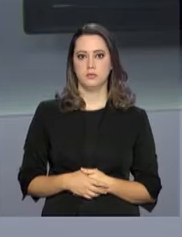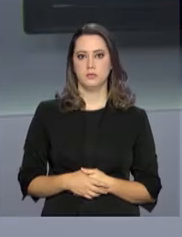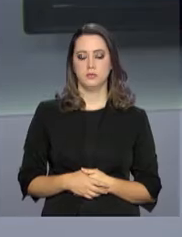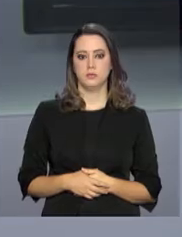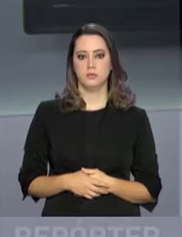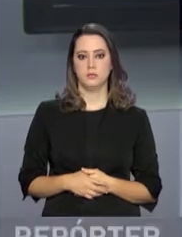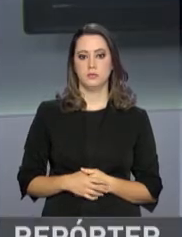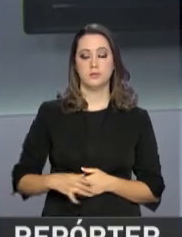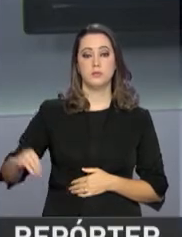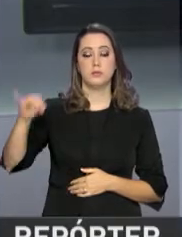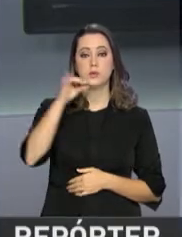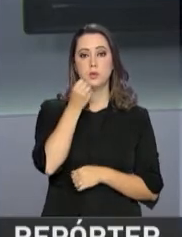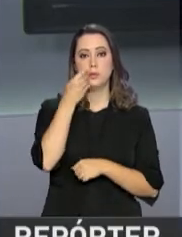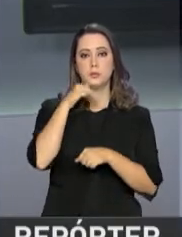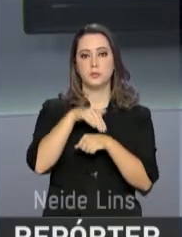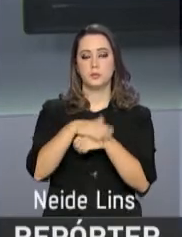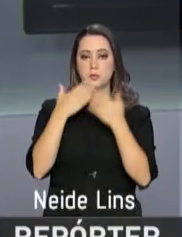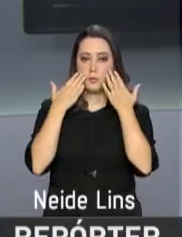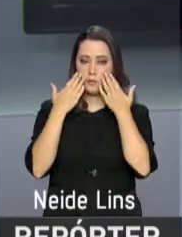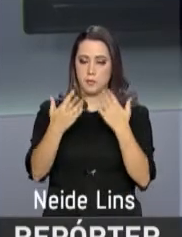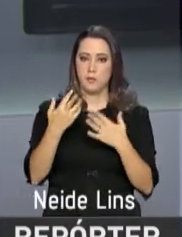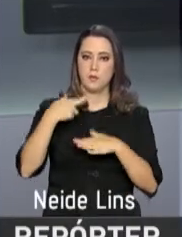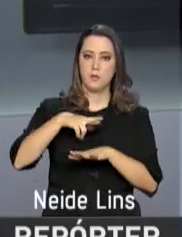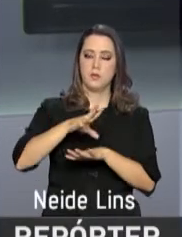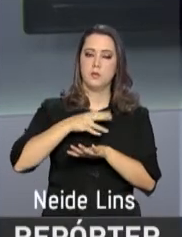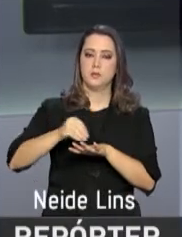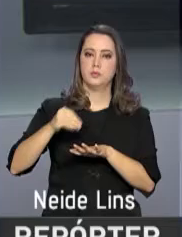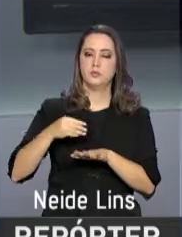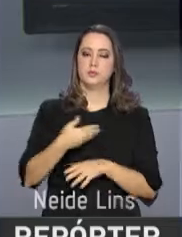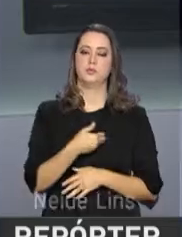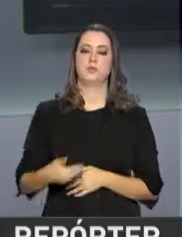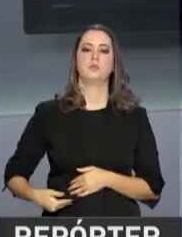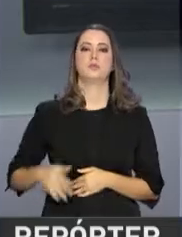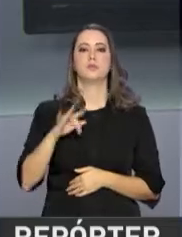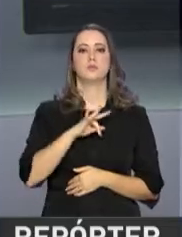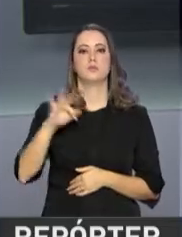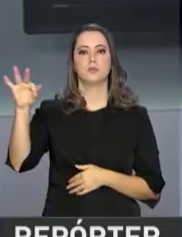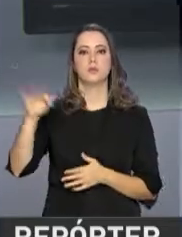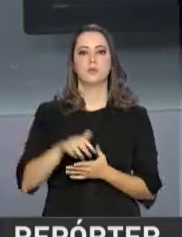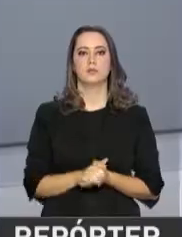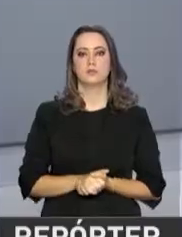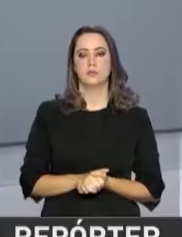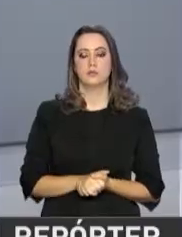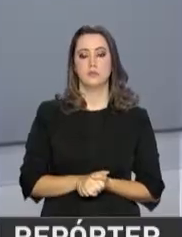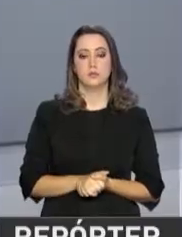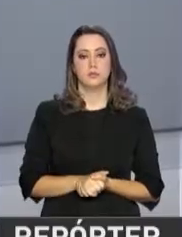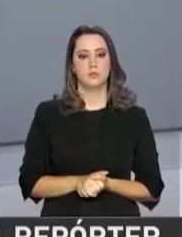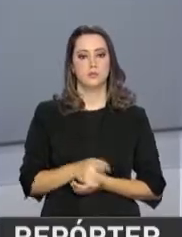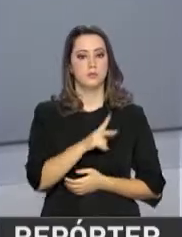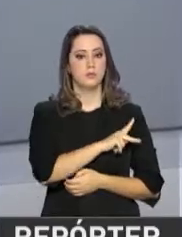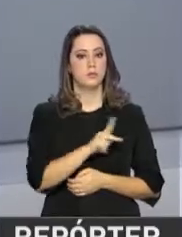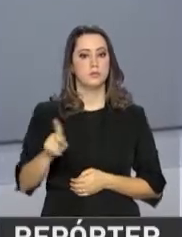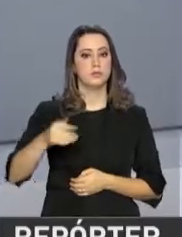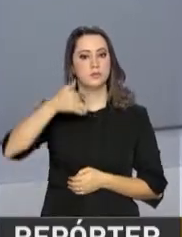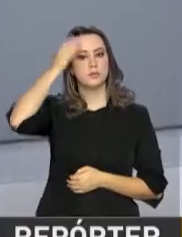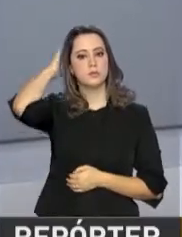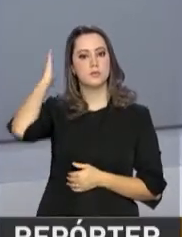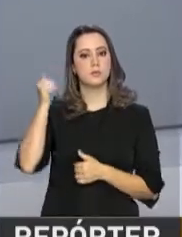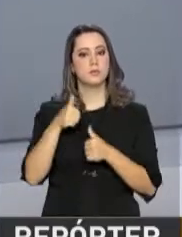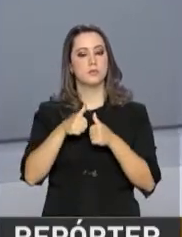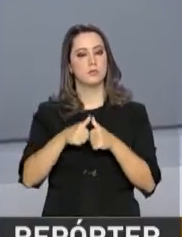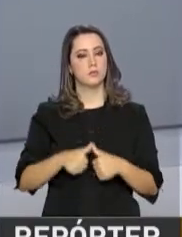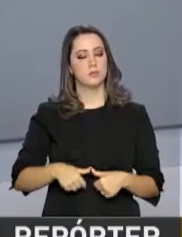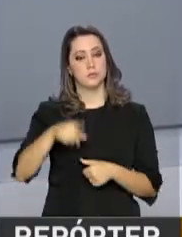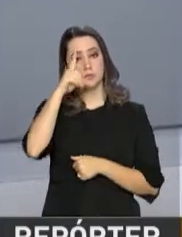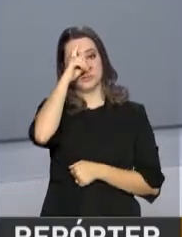olá boa noite começa agora o repórter nbr com as notícias do governo federal o presidente michel temer que está